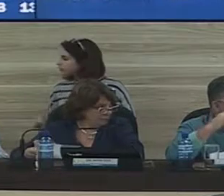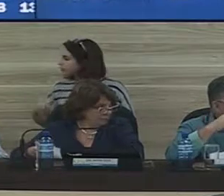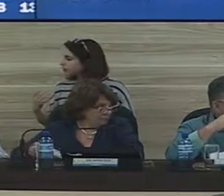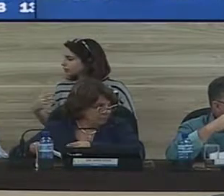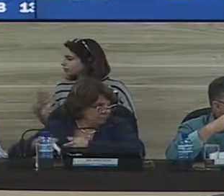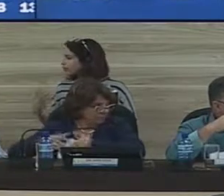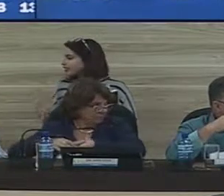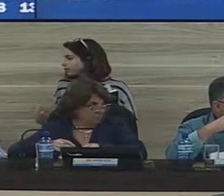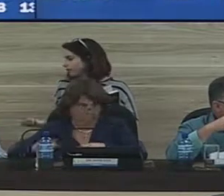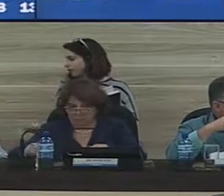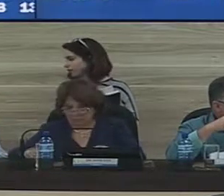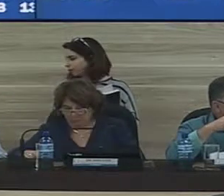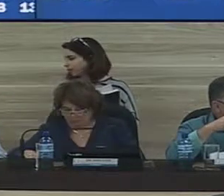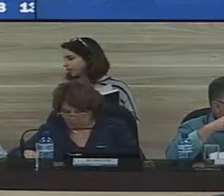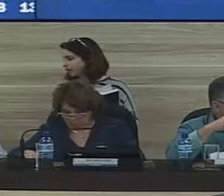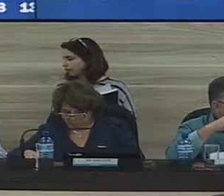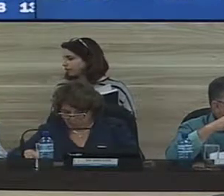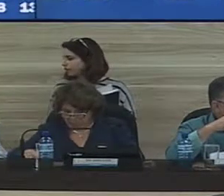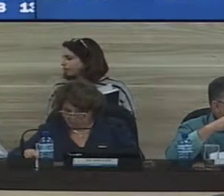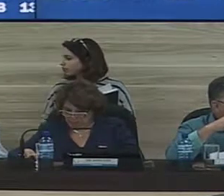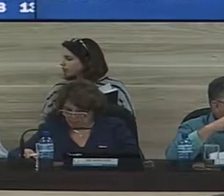Quanto tempo?